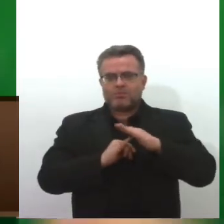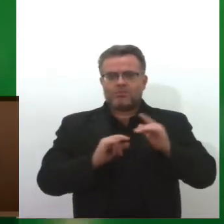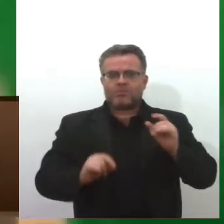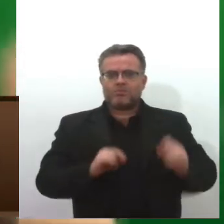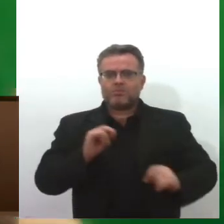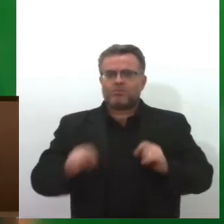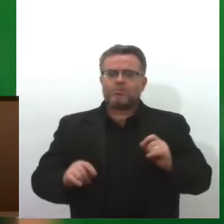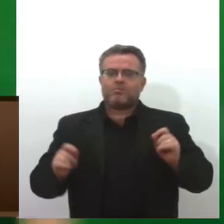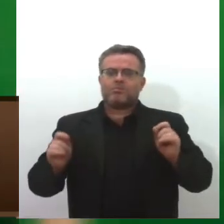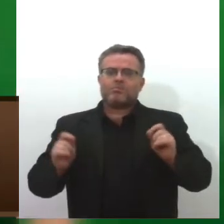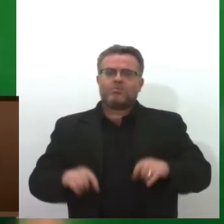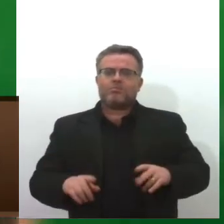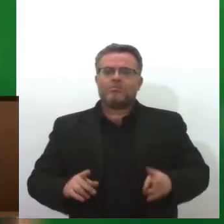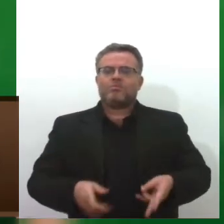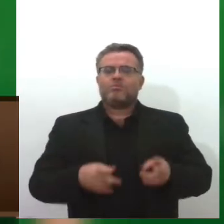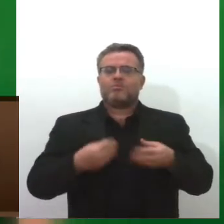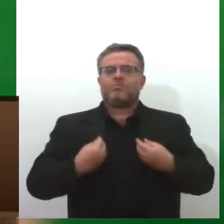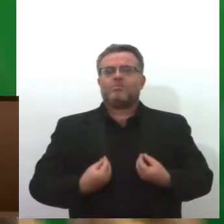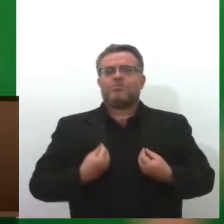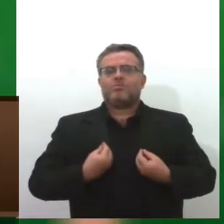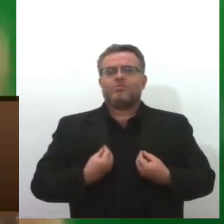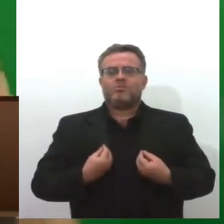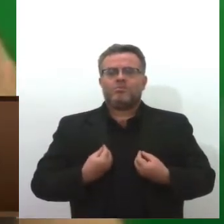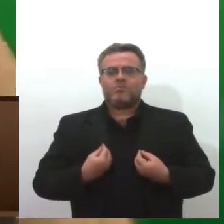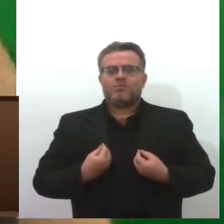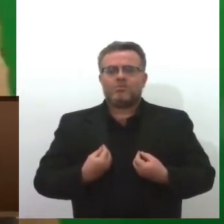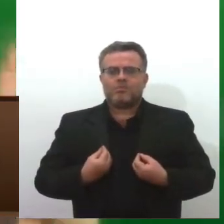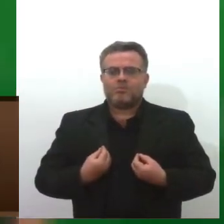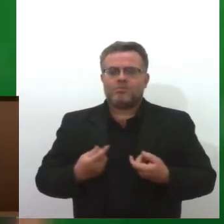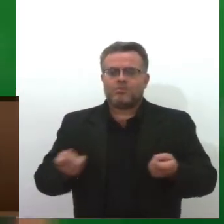por vida suas grades,